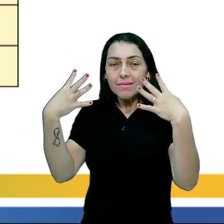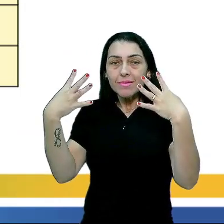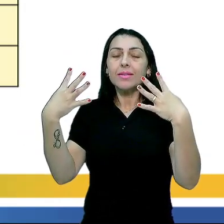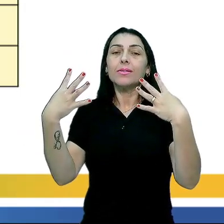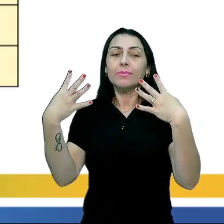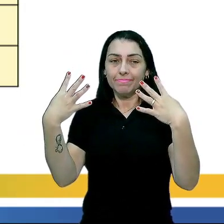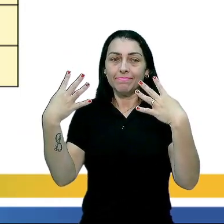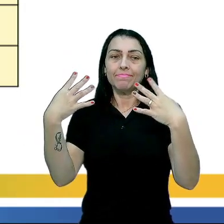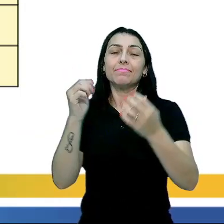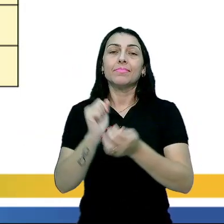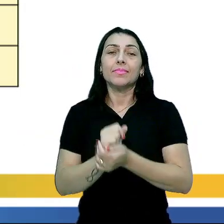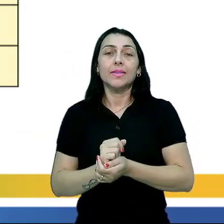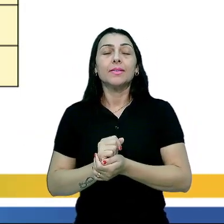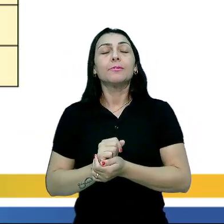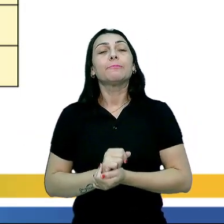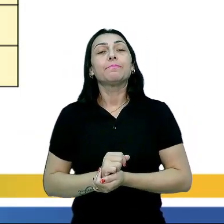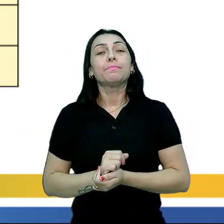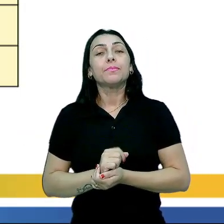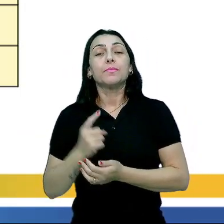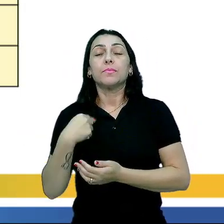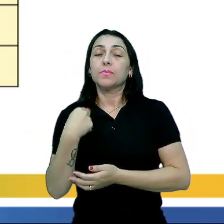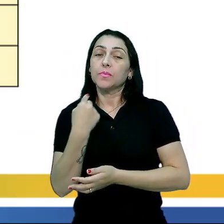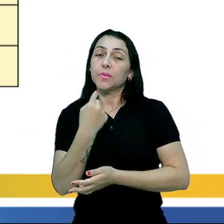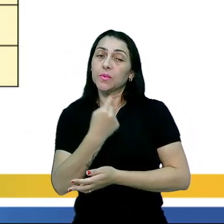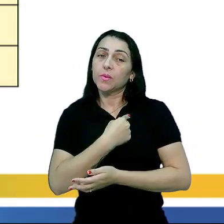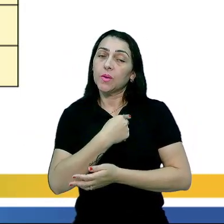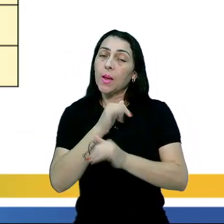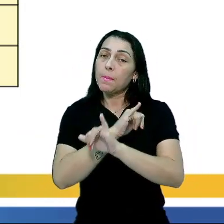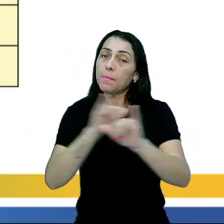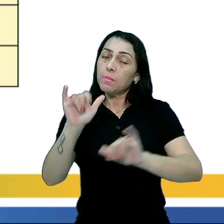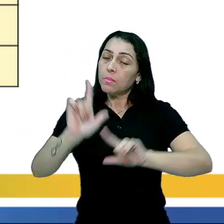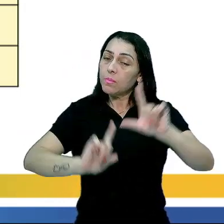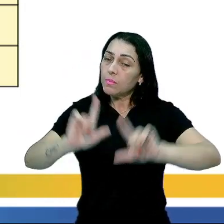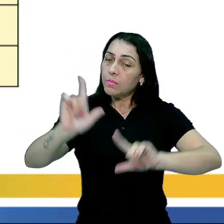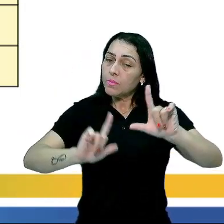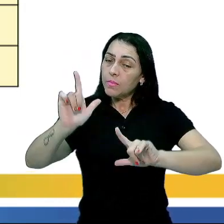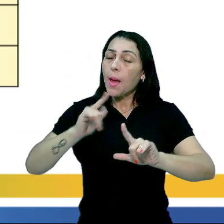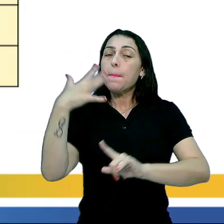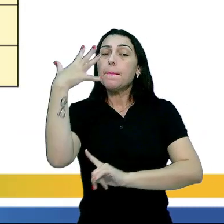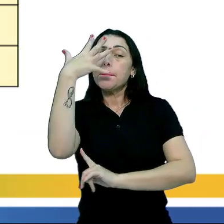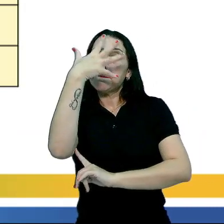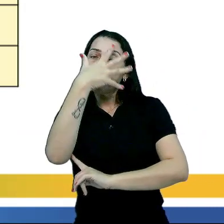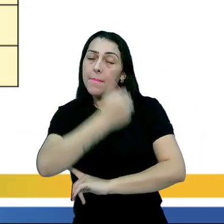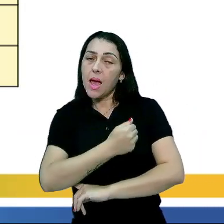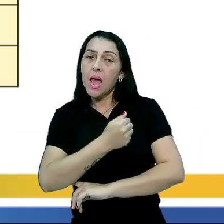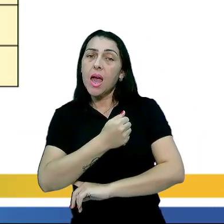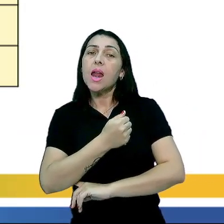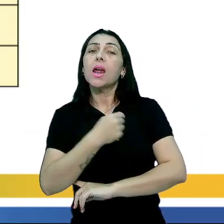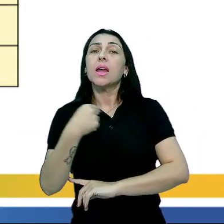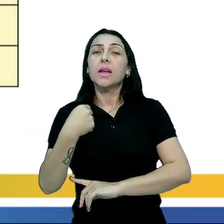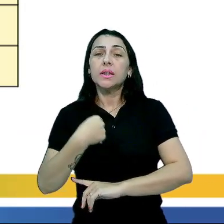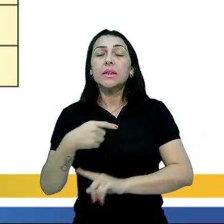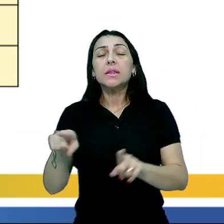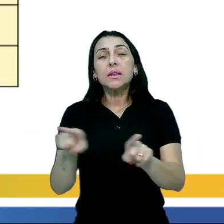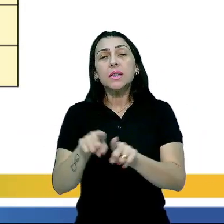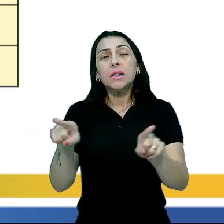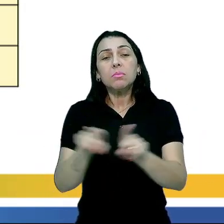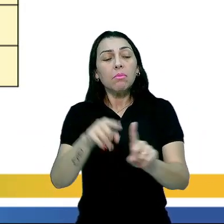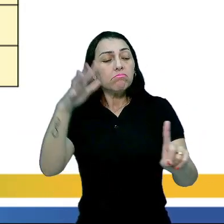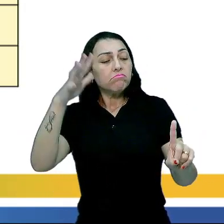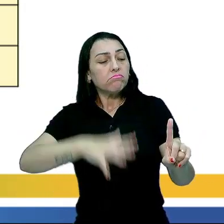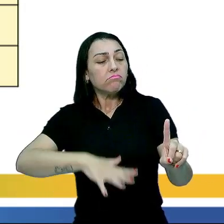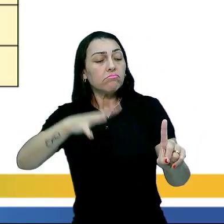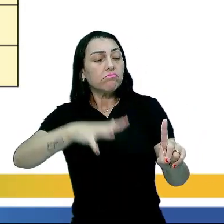a atenção e por aí vai. Então a propaganda, ela é bela e ela induz a gente a buscar o